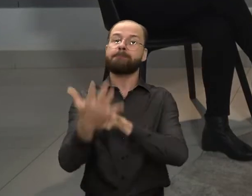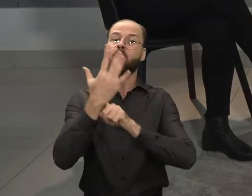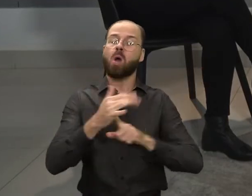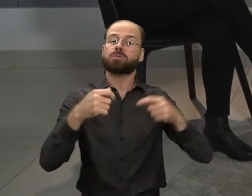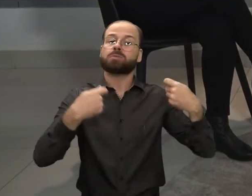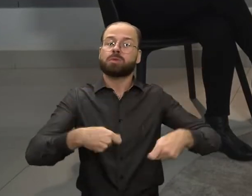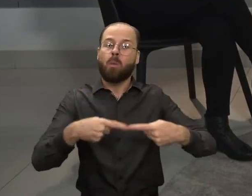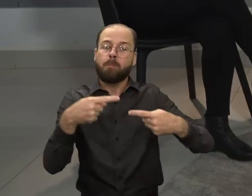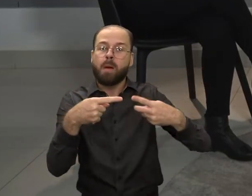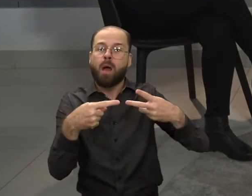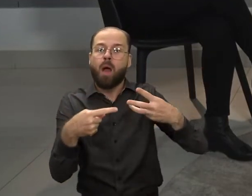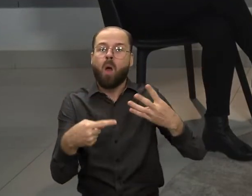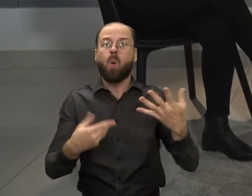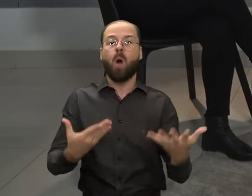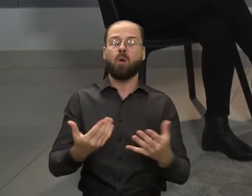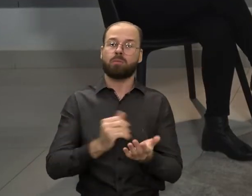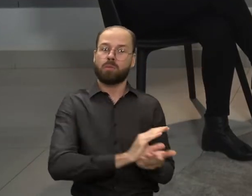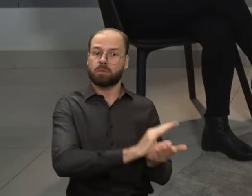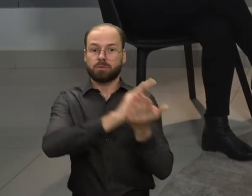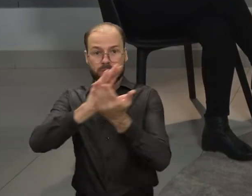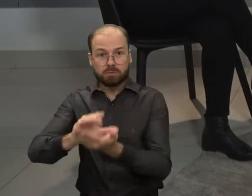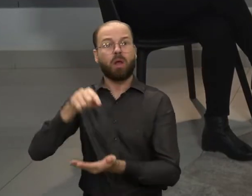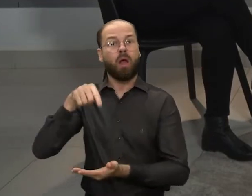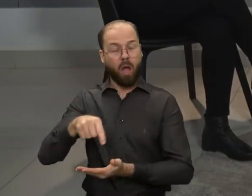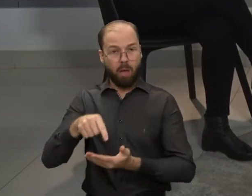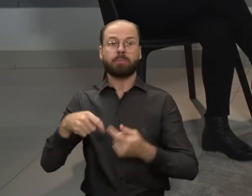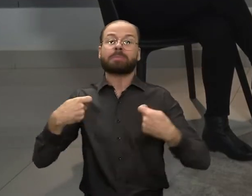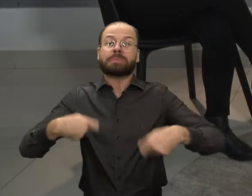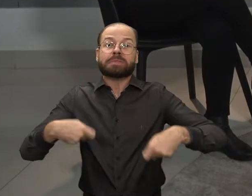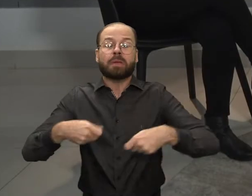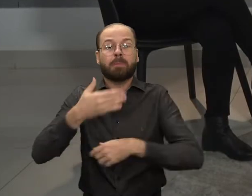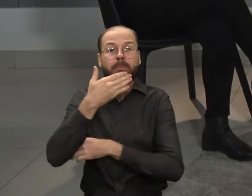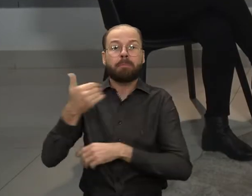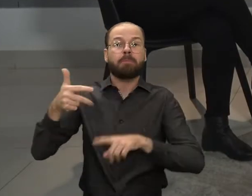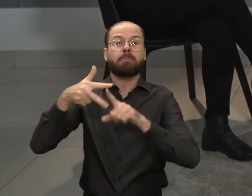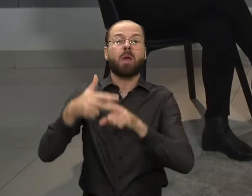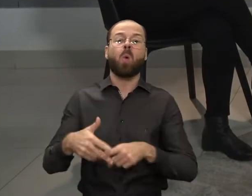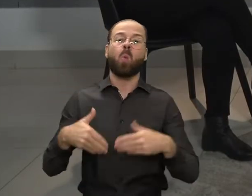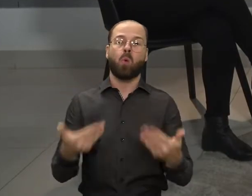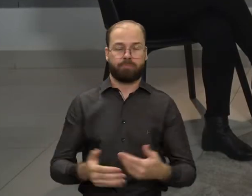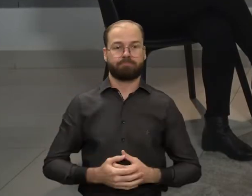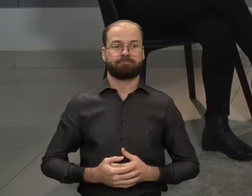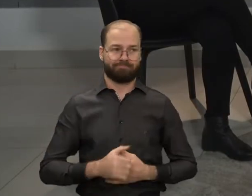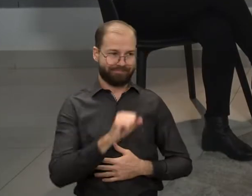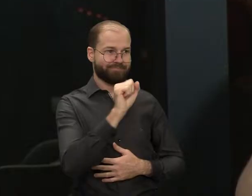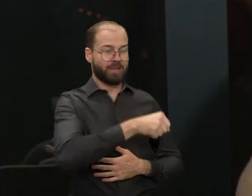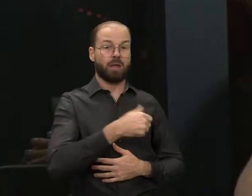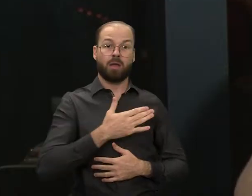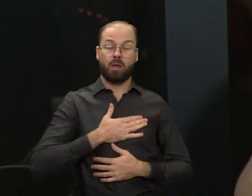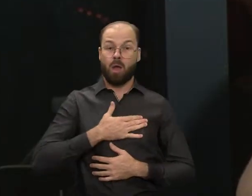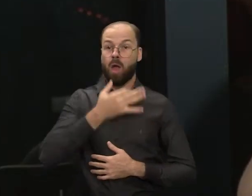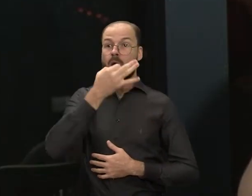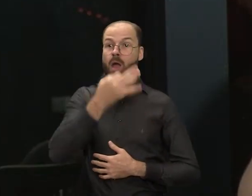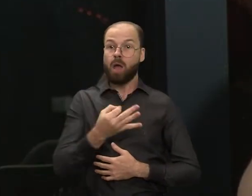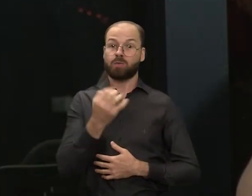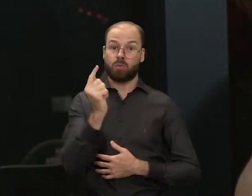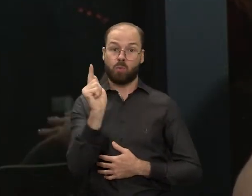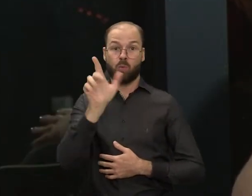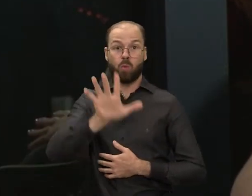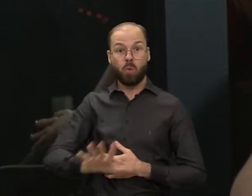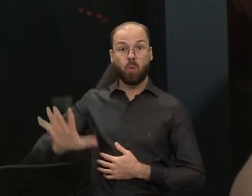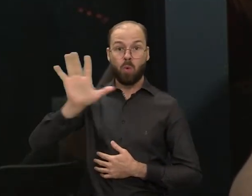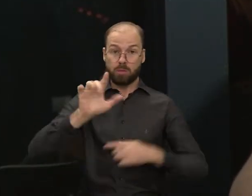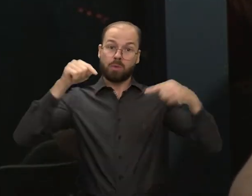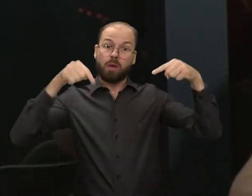necessidades reais de investimento nessa área no estado? Sim, eu acho que o estado de Goiás hoje, como a gente sabe, é